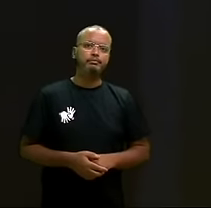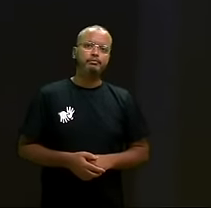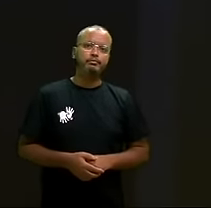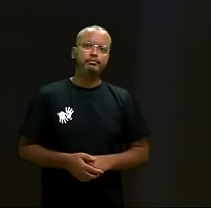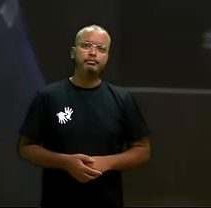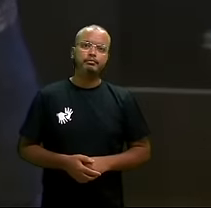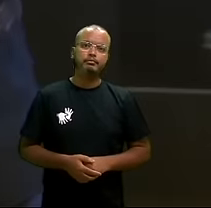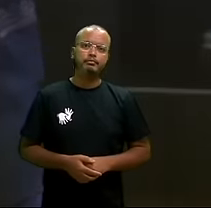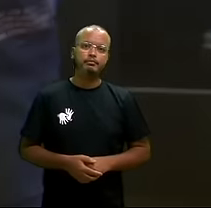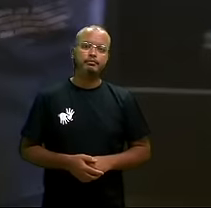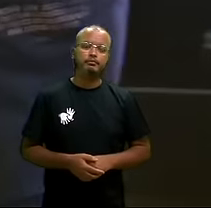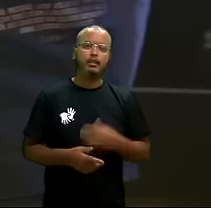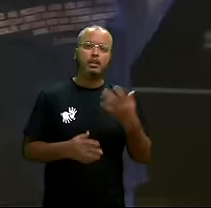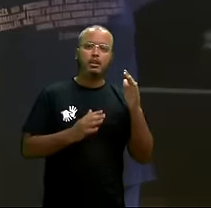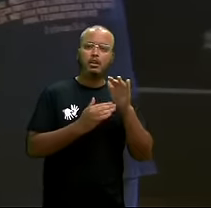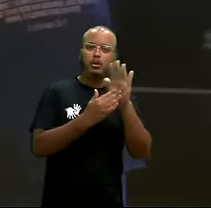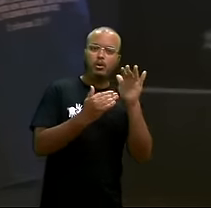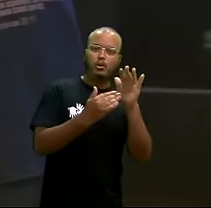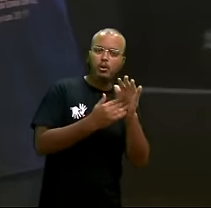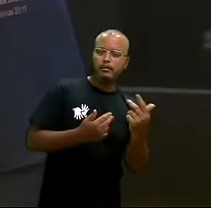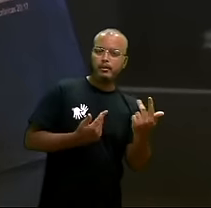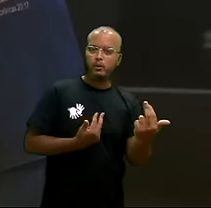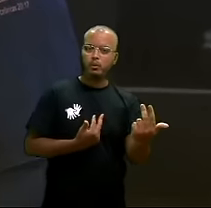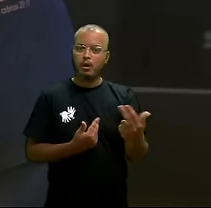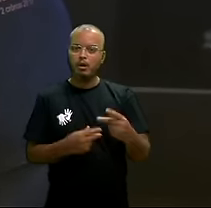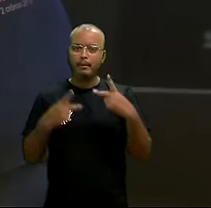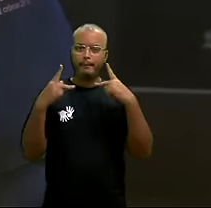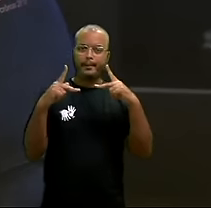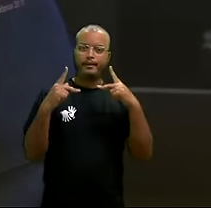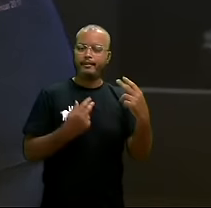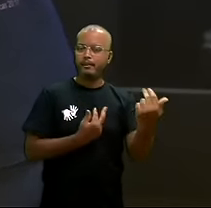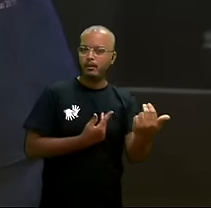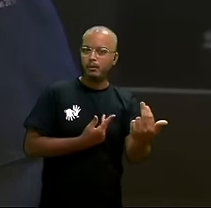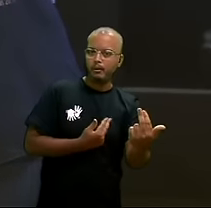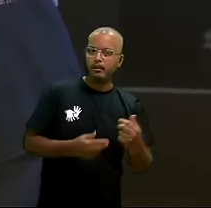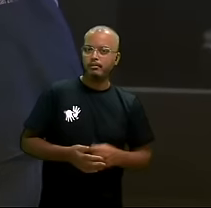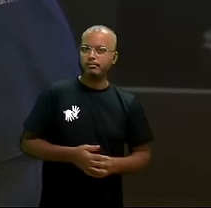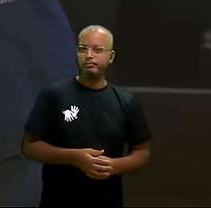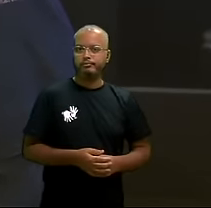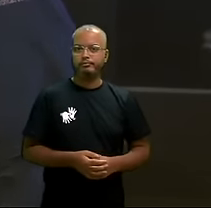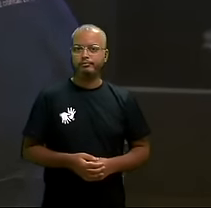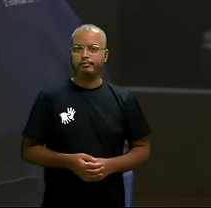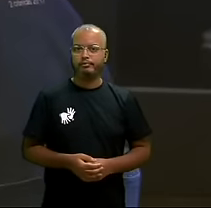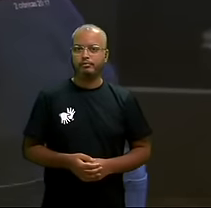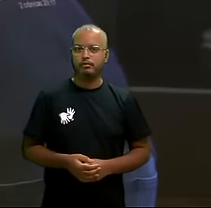Canta do jeito que eu canto. Prega do jeito que eu prego, porque do teu jeito ninguém vai gostar.